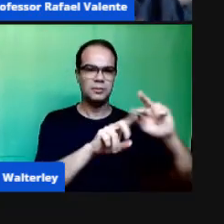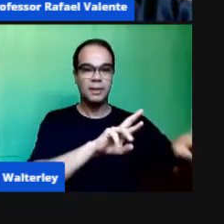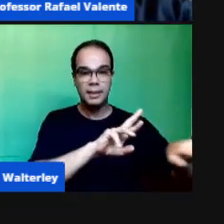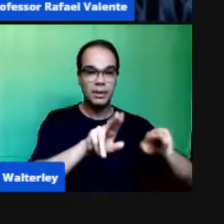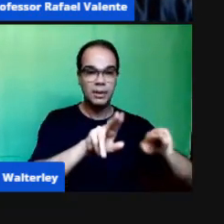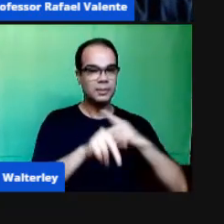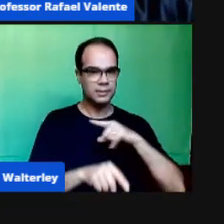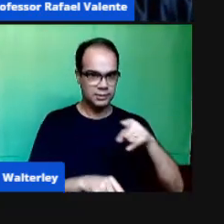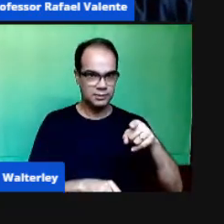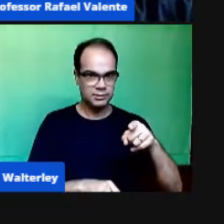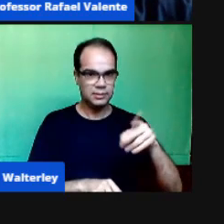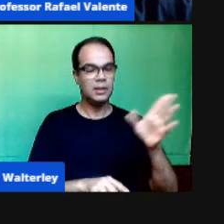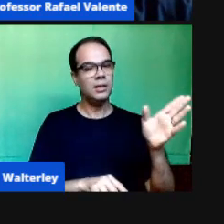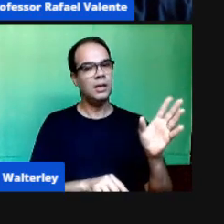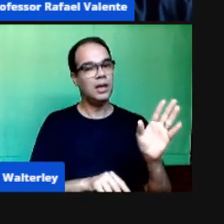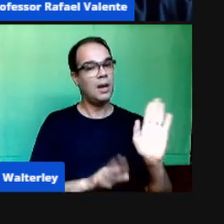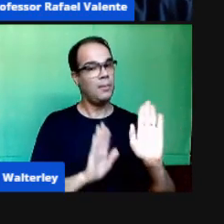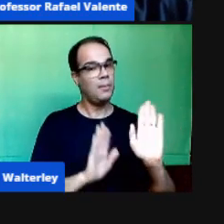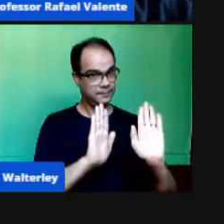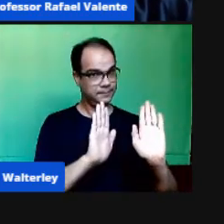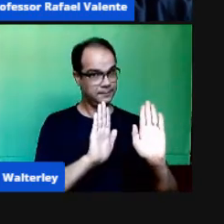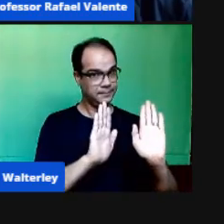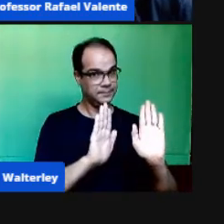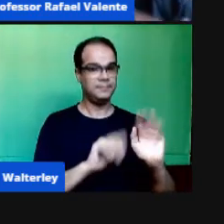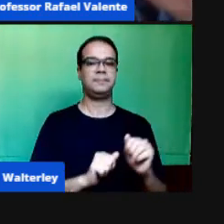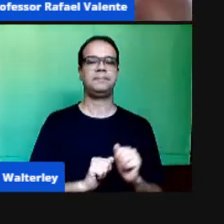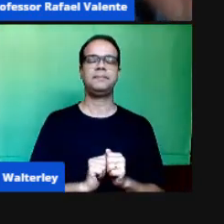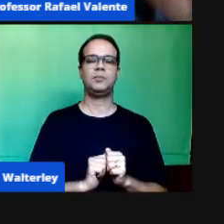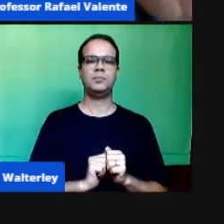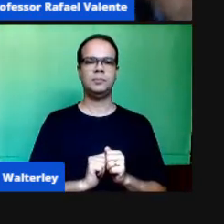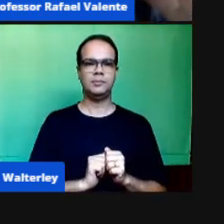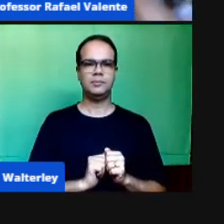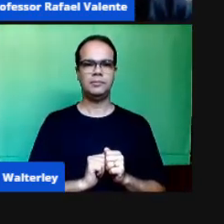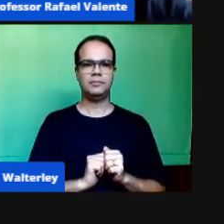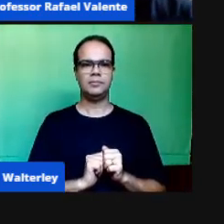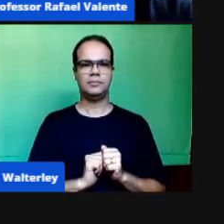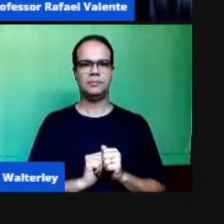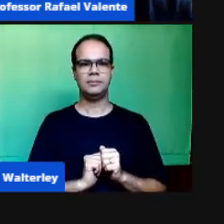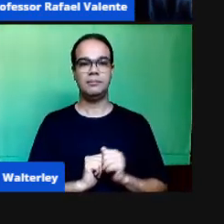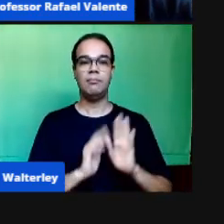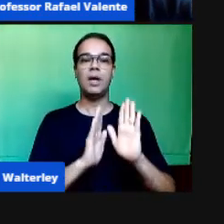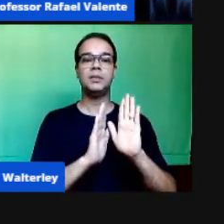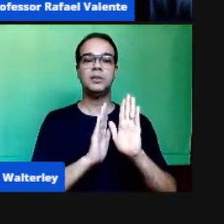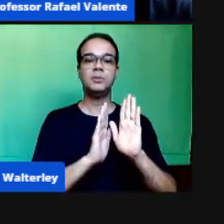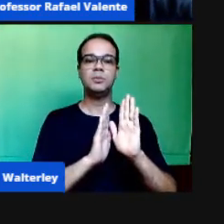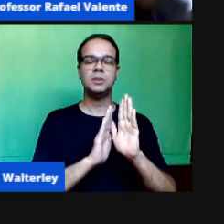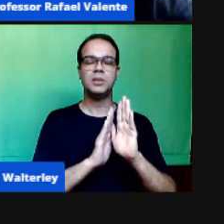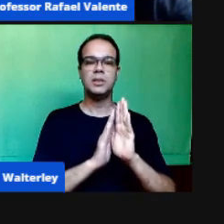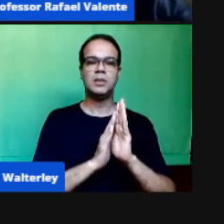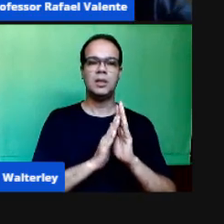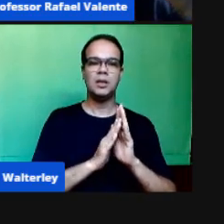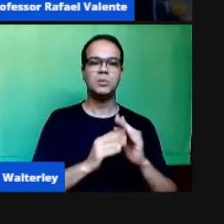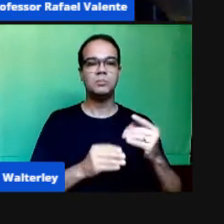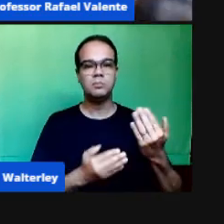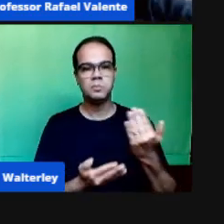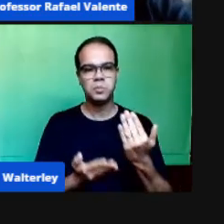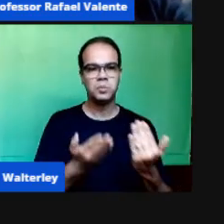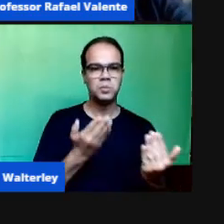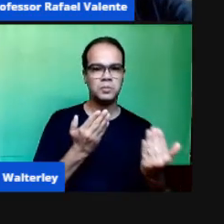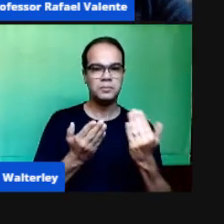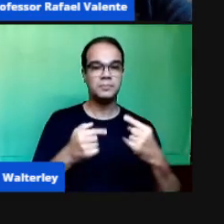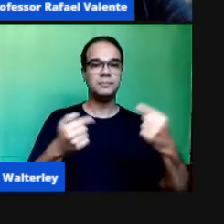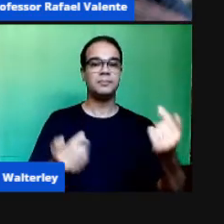dar uma mascarada nisso de alguma forma, mas não deixar de cuidar de nós por dentro, né? Então, como é que estão as coisas